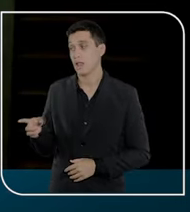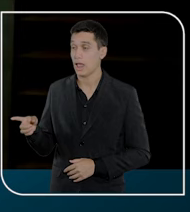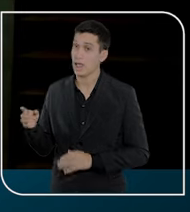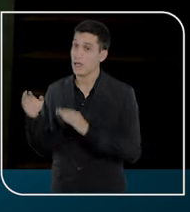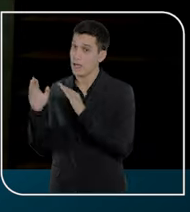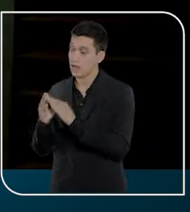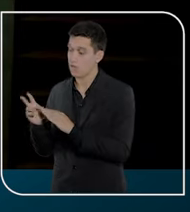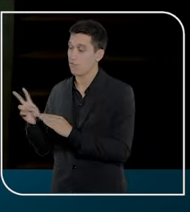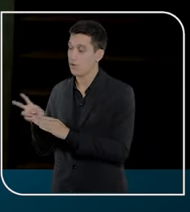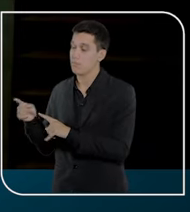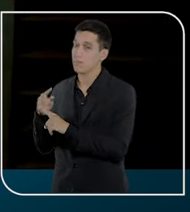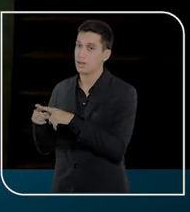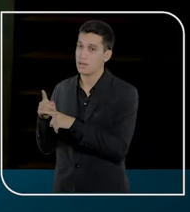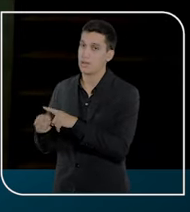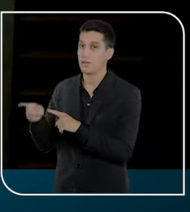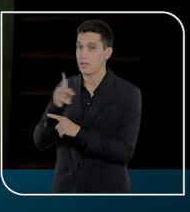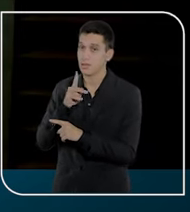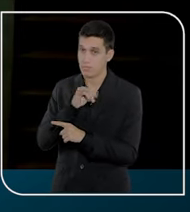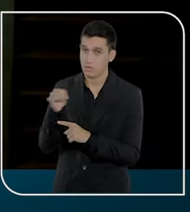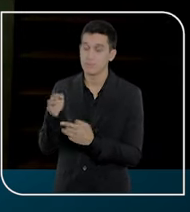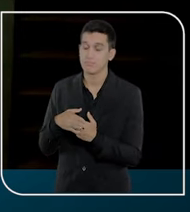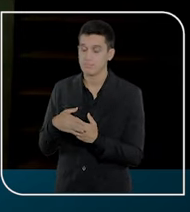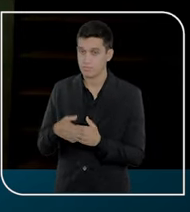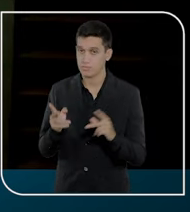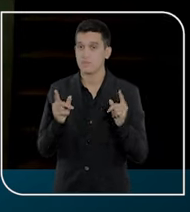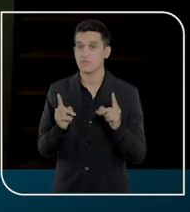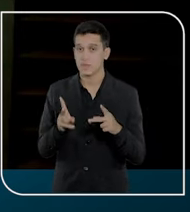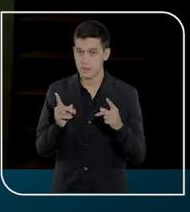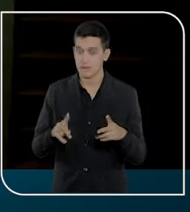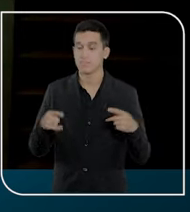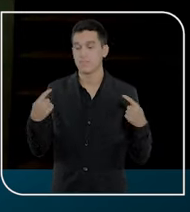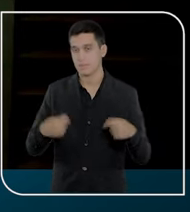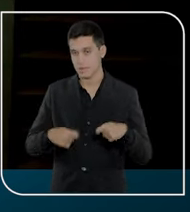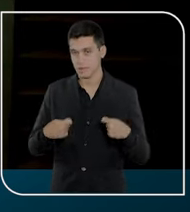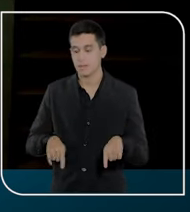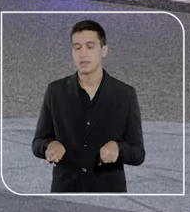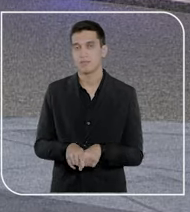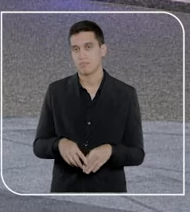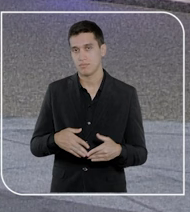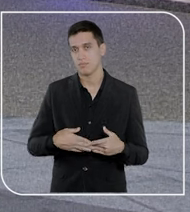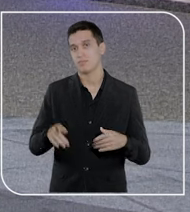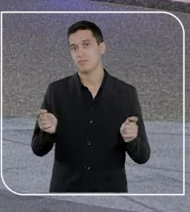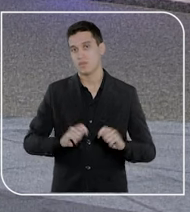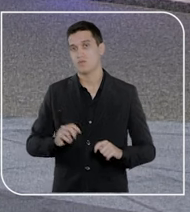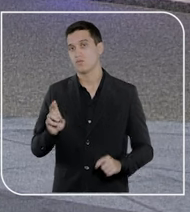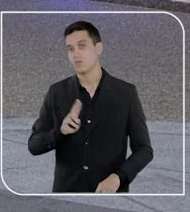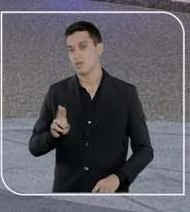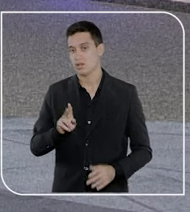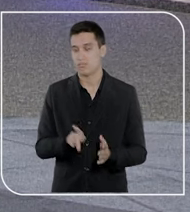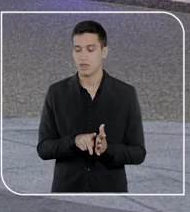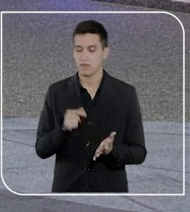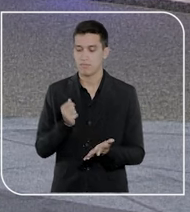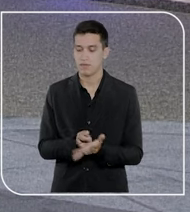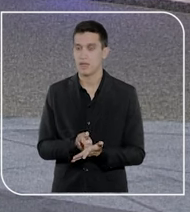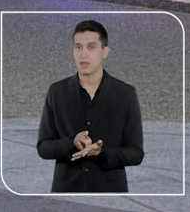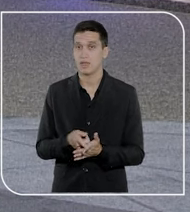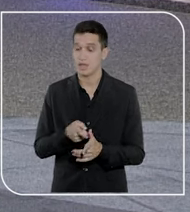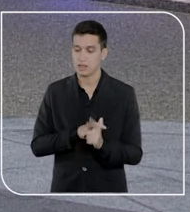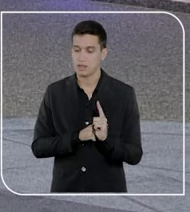a parte do pai vai ser penhorável, sim, e vai poder ser utilizada para pagamento da dívida que tem natureza